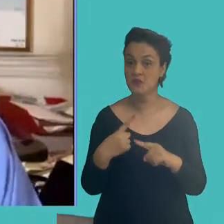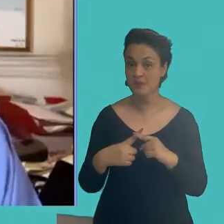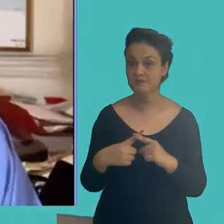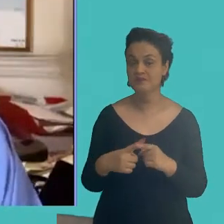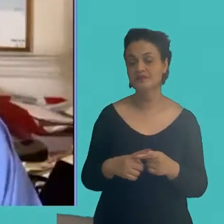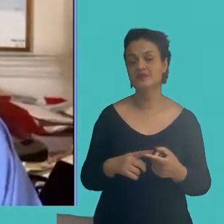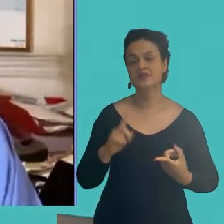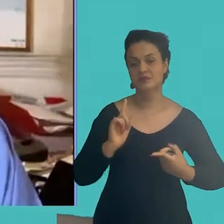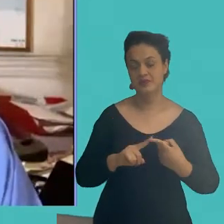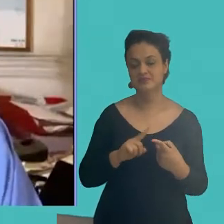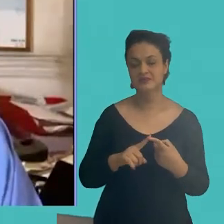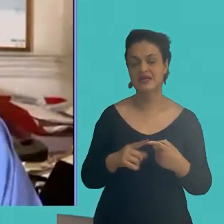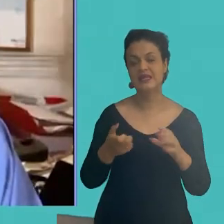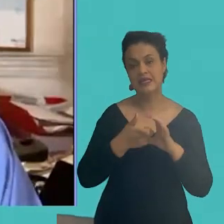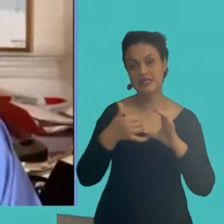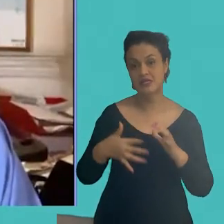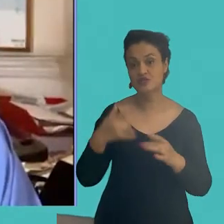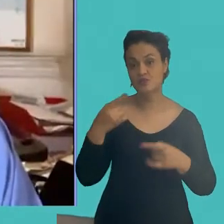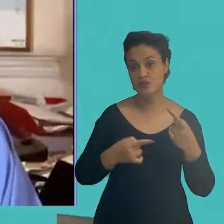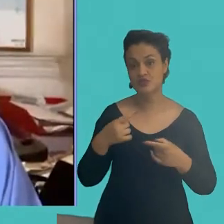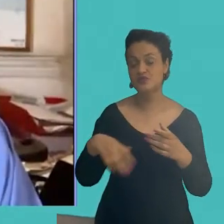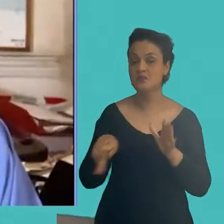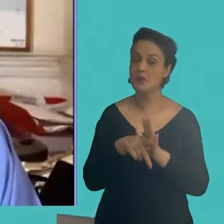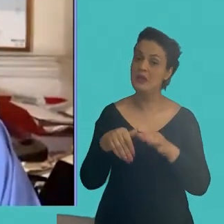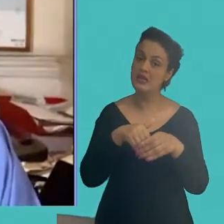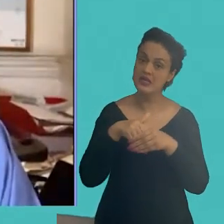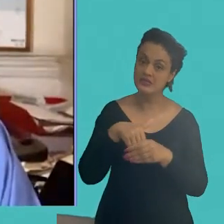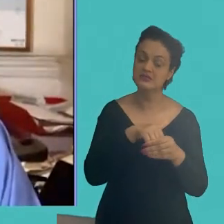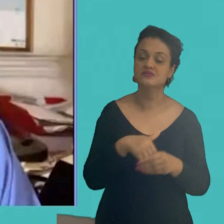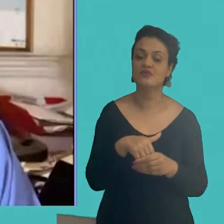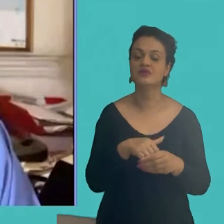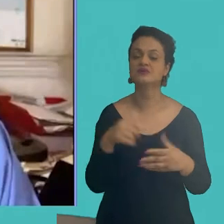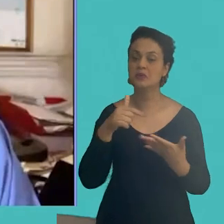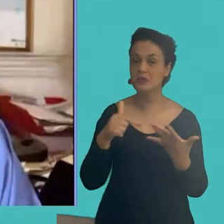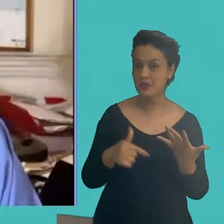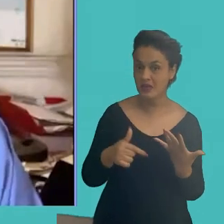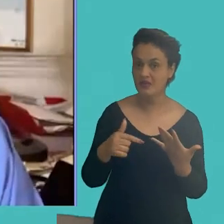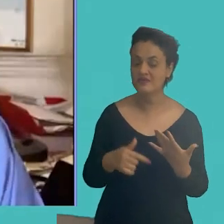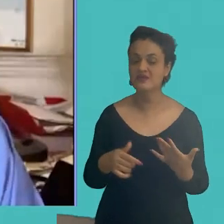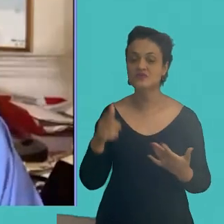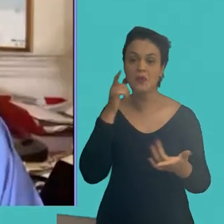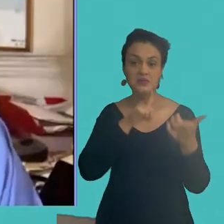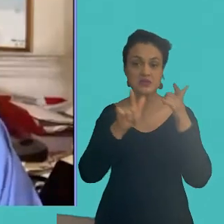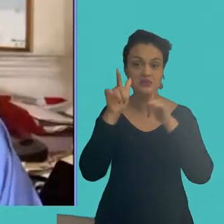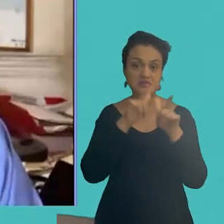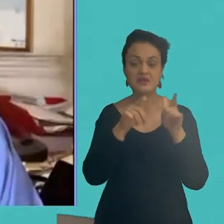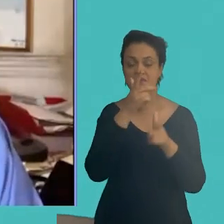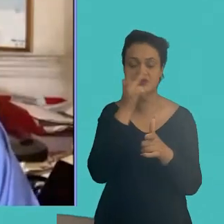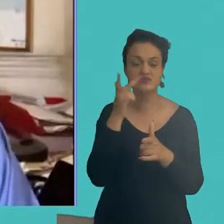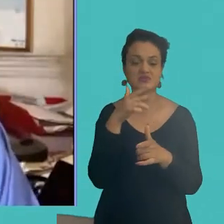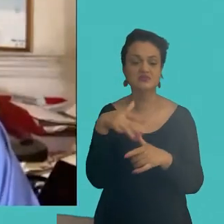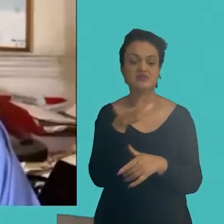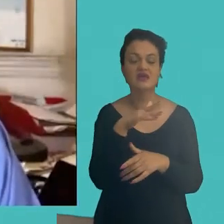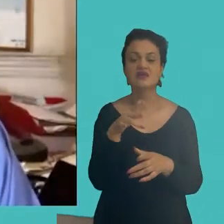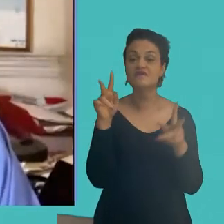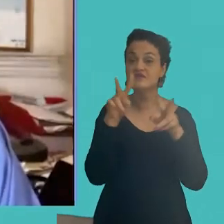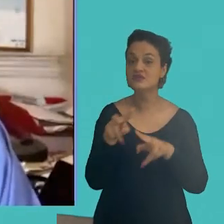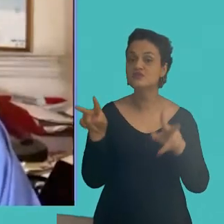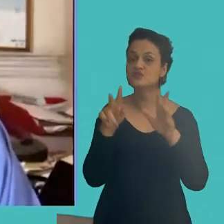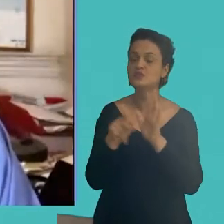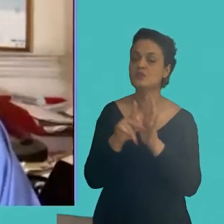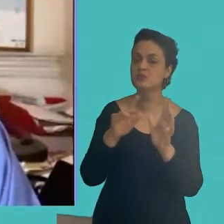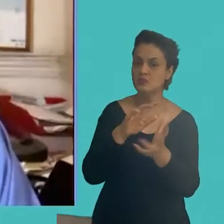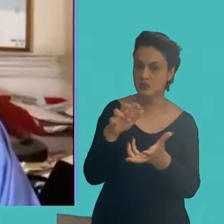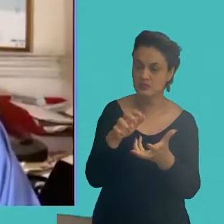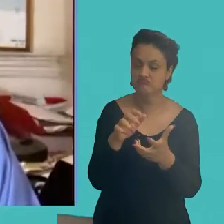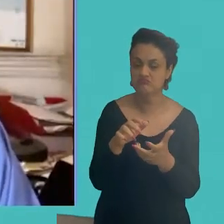natureza político-eleitoral, das agremiações, que procuram conquistar os eleitores a partir das suas visões de mundo, que eles